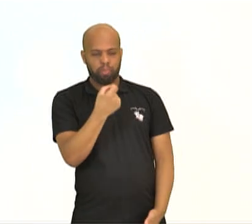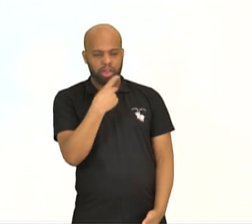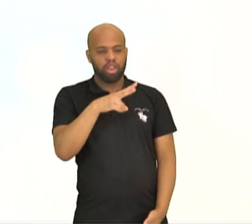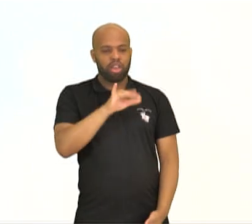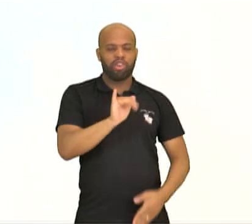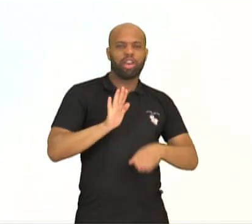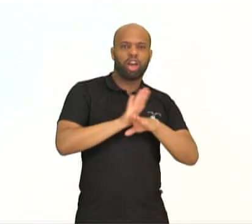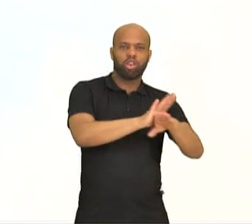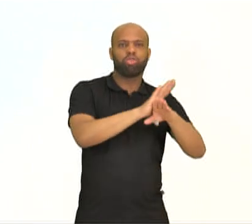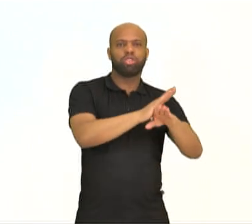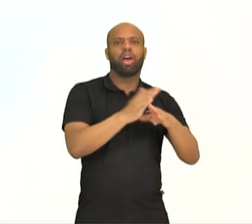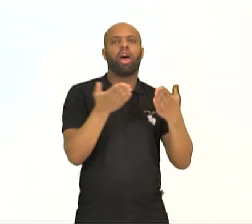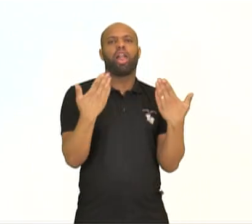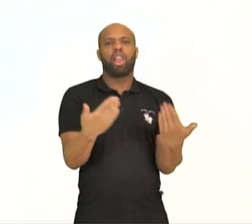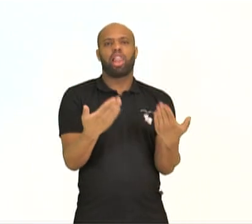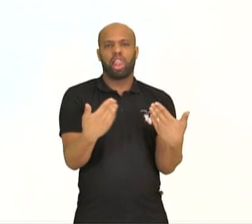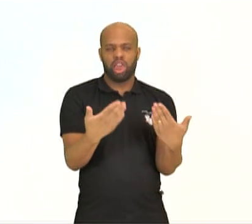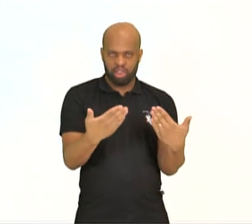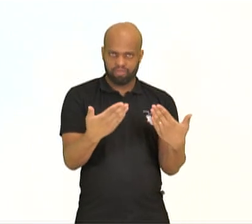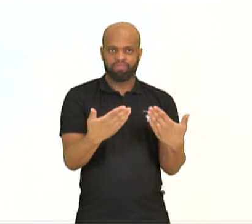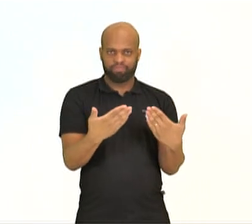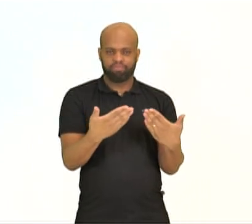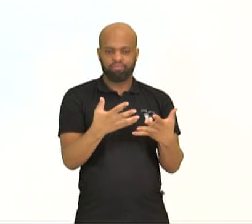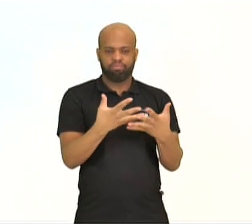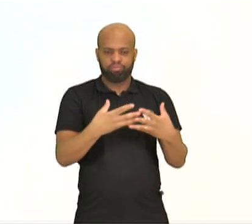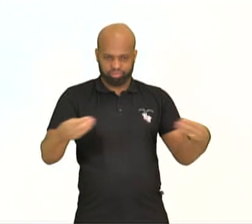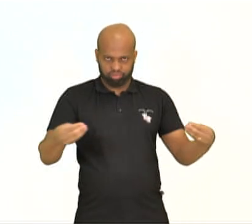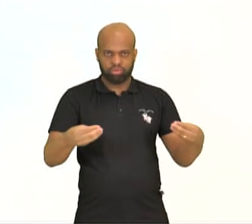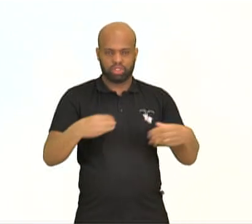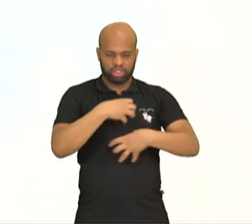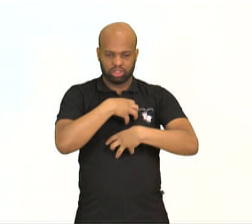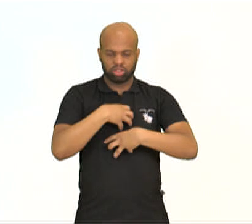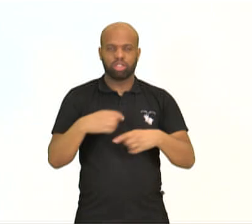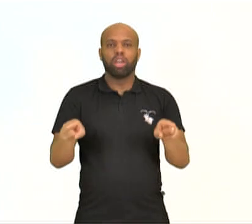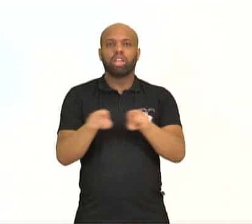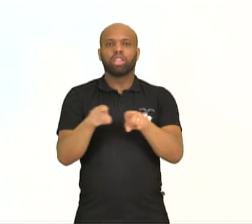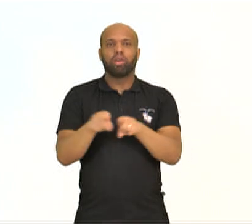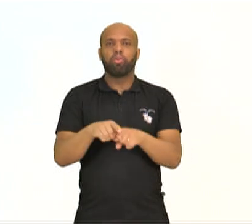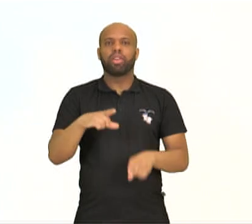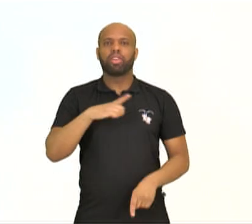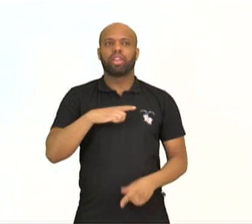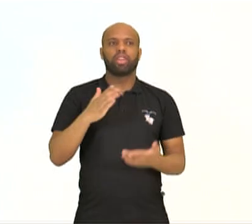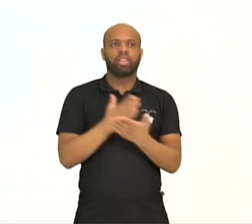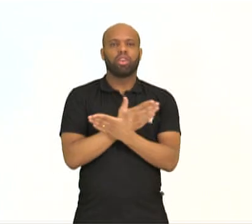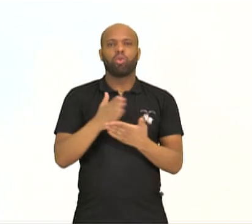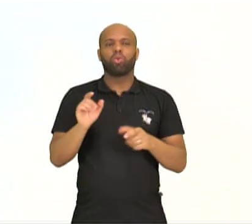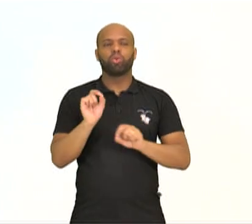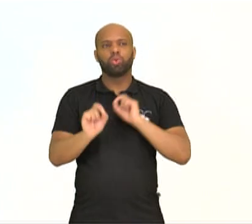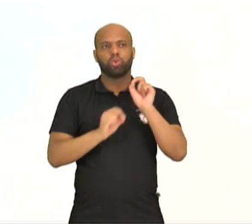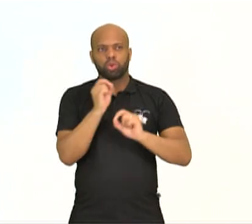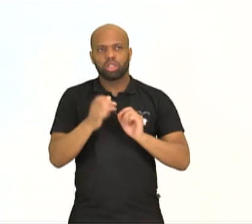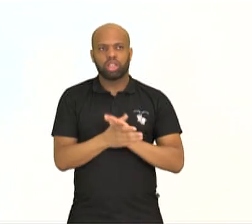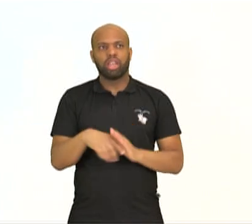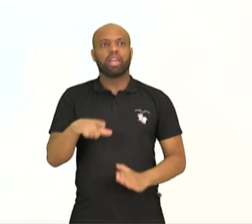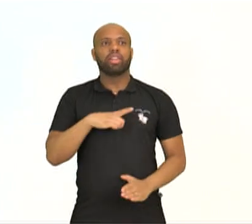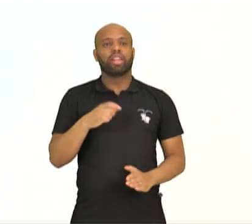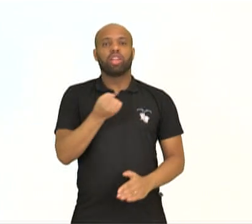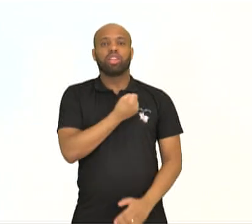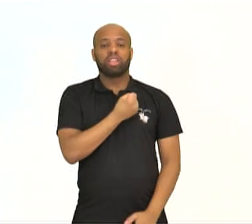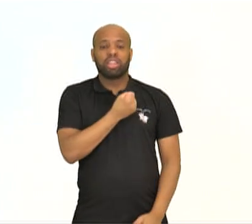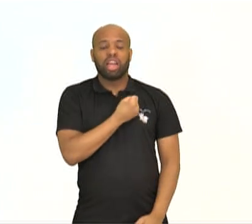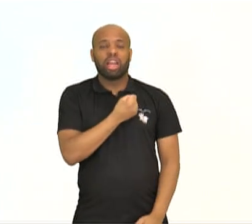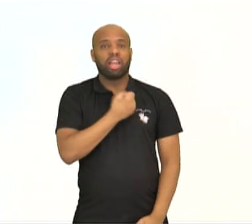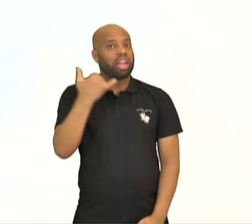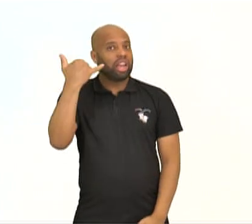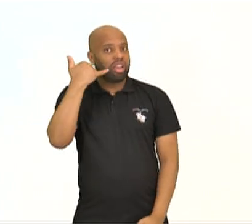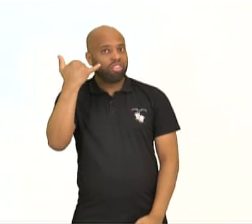nos sintomas, tá? Existem ainda ouvidorias, números aqui no nosso estado do Paraná